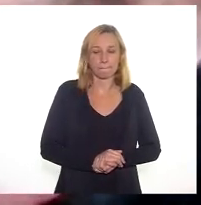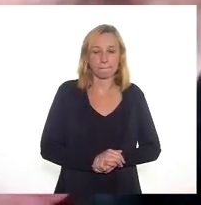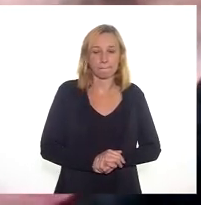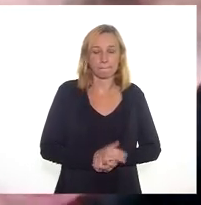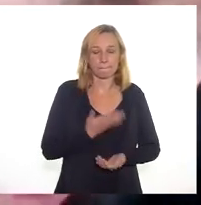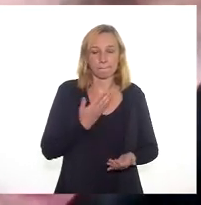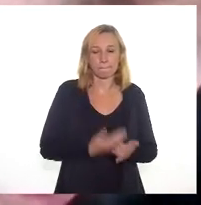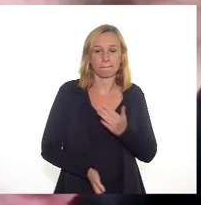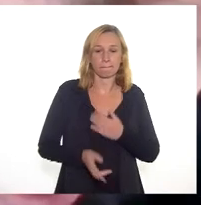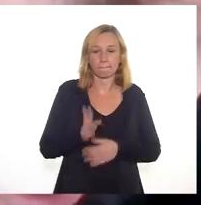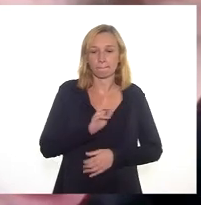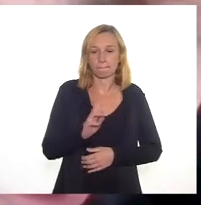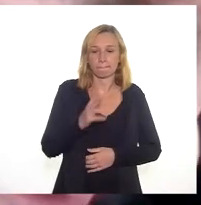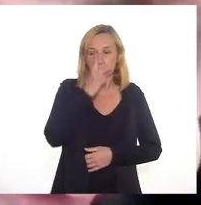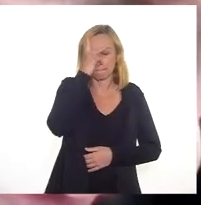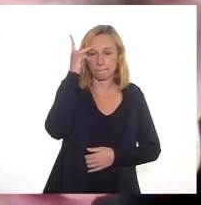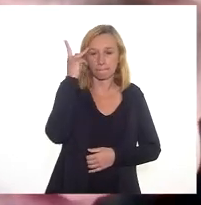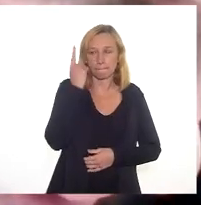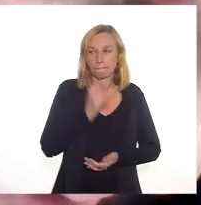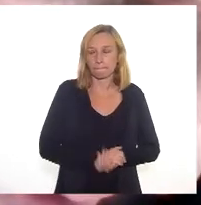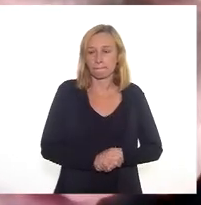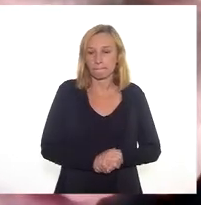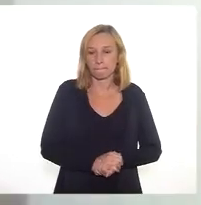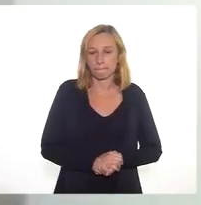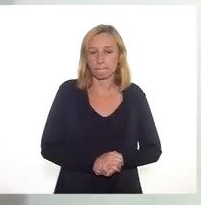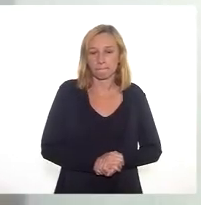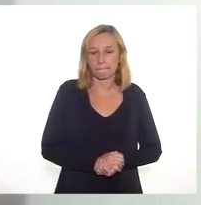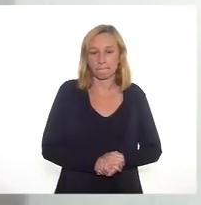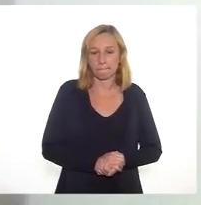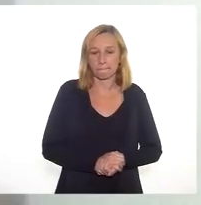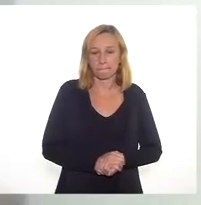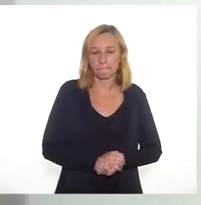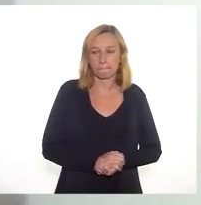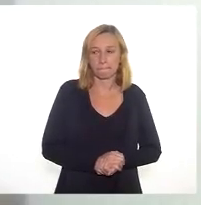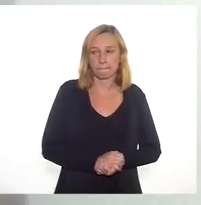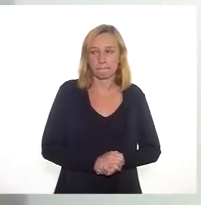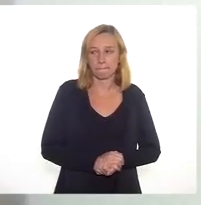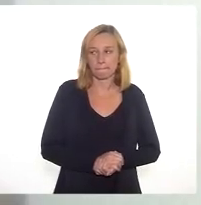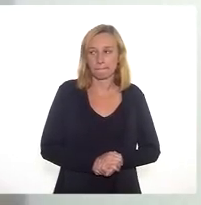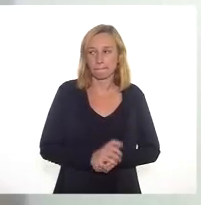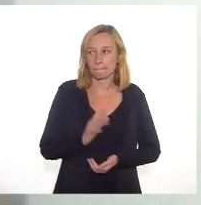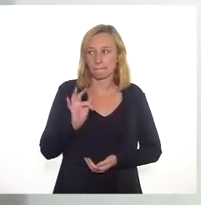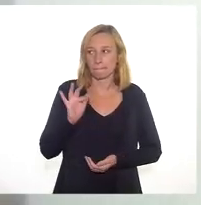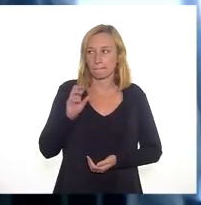Perdi aqui agora. Flávio Serafini e Eliomar Coelho.